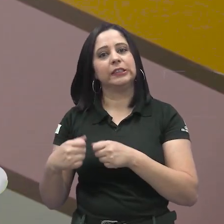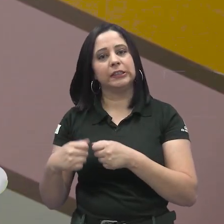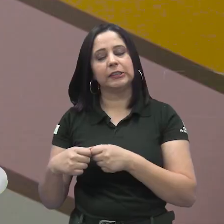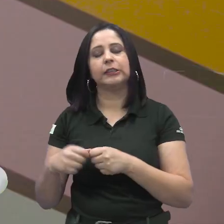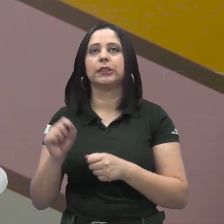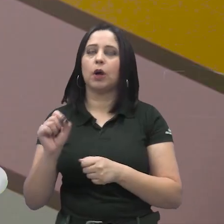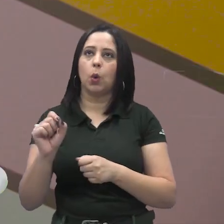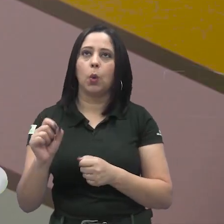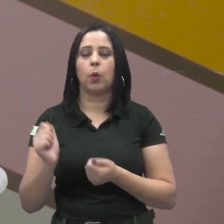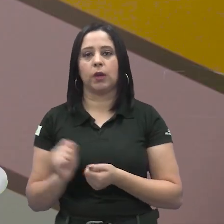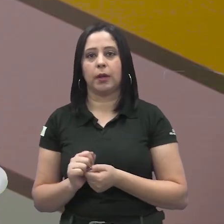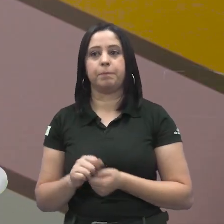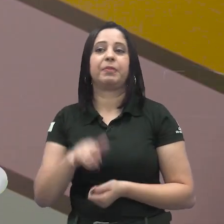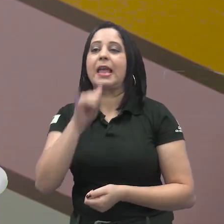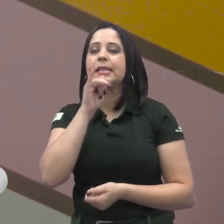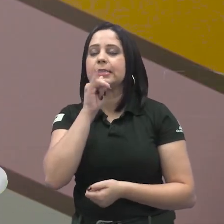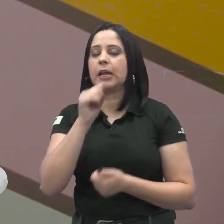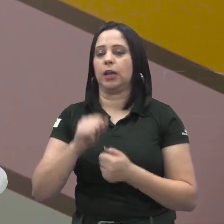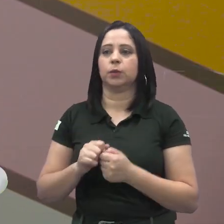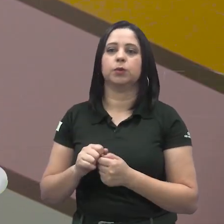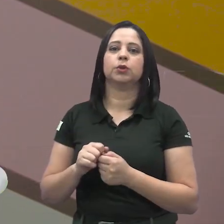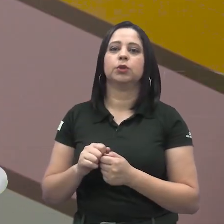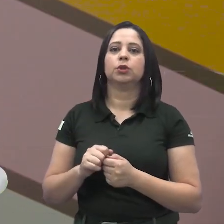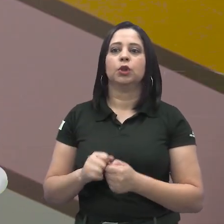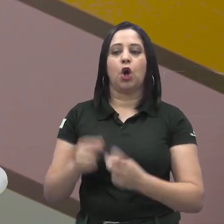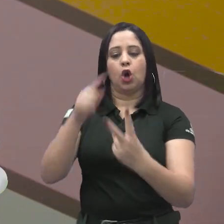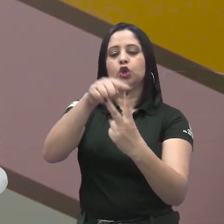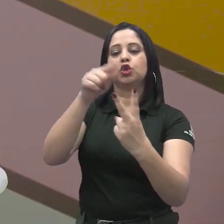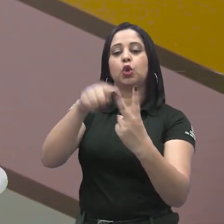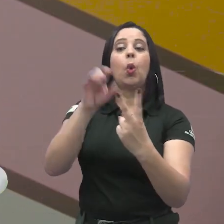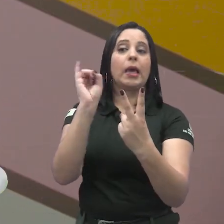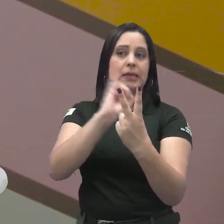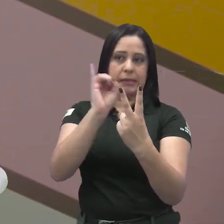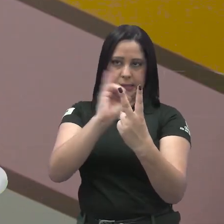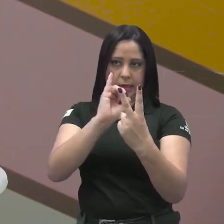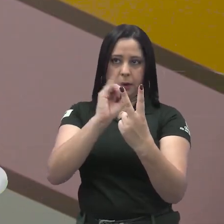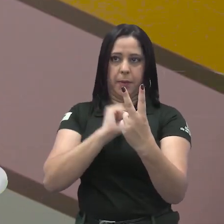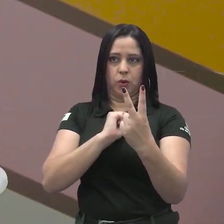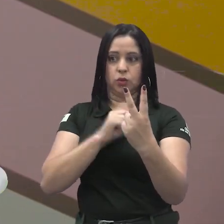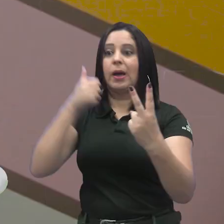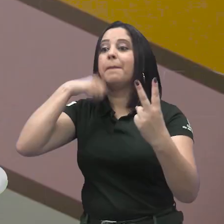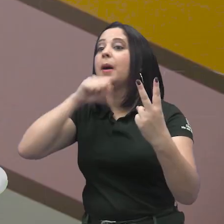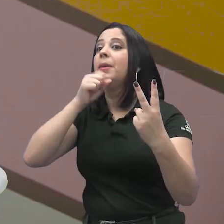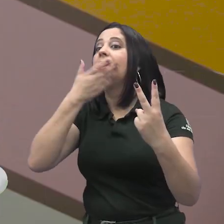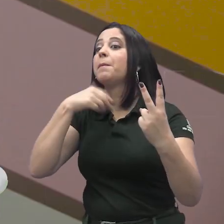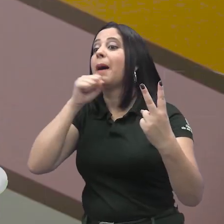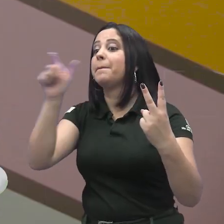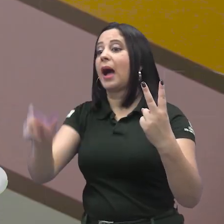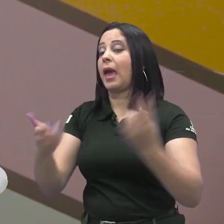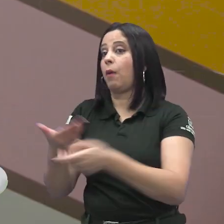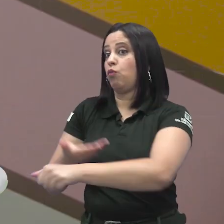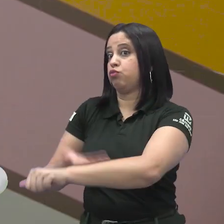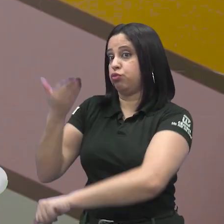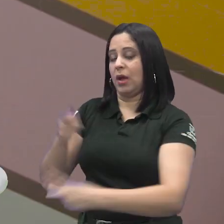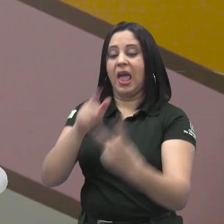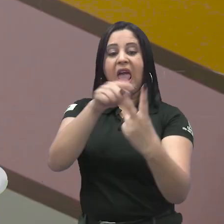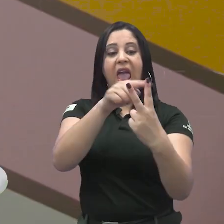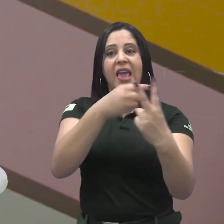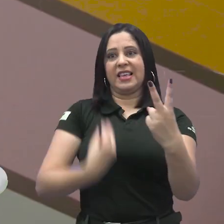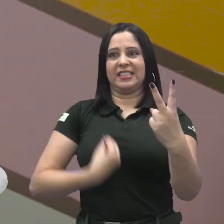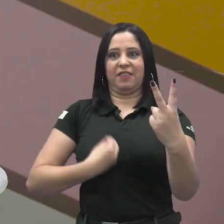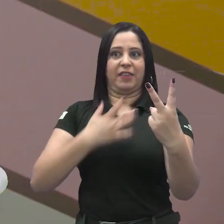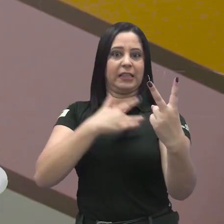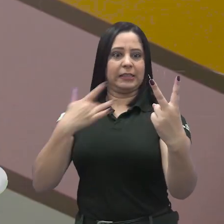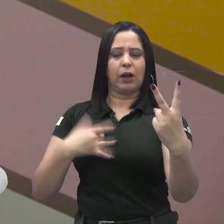isso de epigenética. Então, se você pegar, por exemplo, dois irmãos de pais hipertensos, um tem um estilo de vida